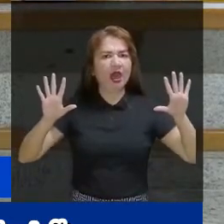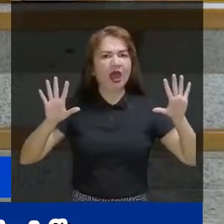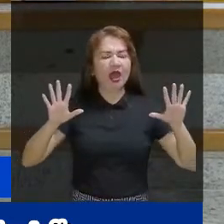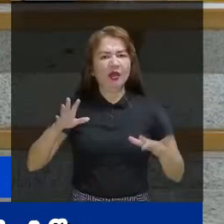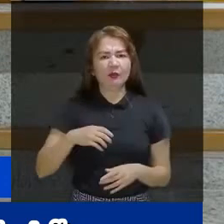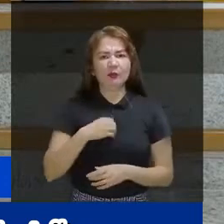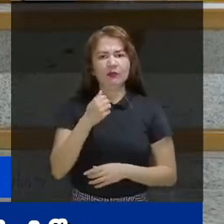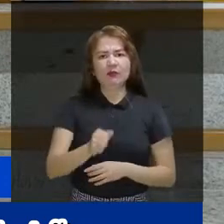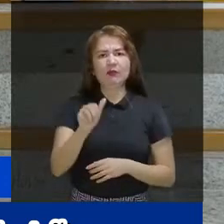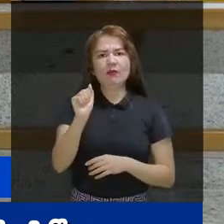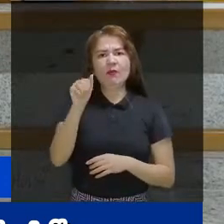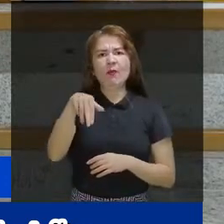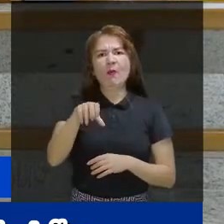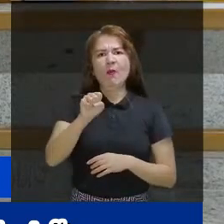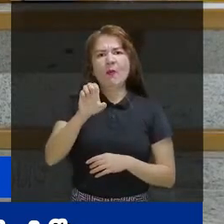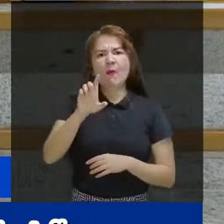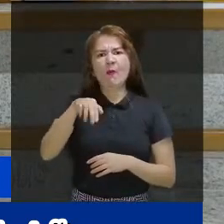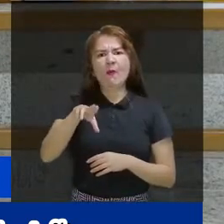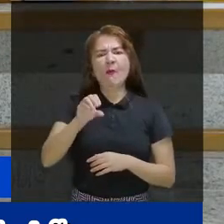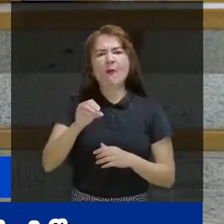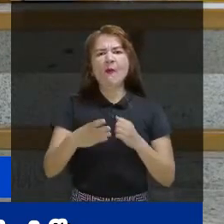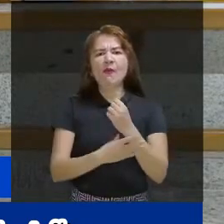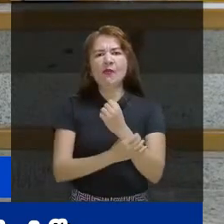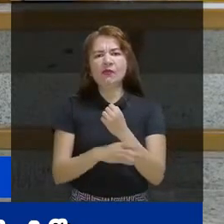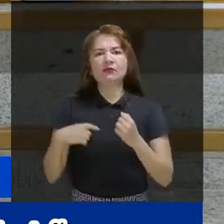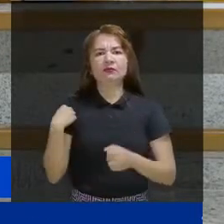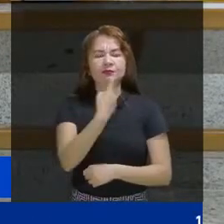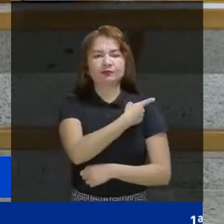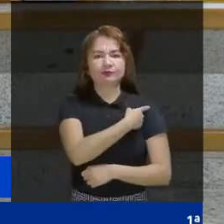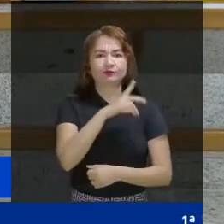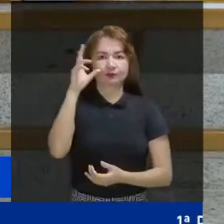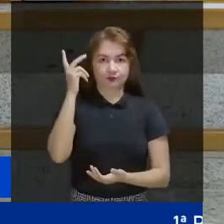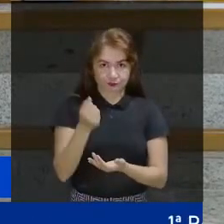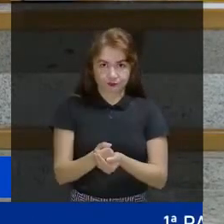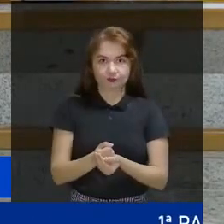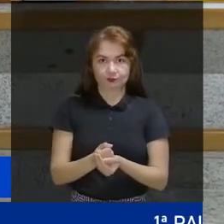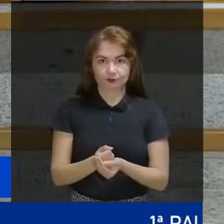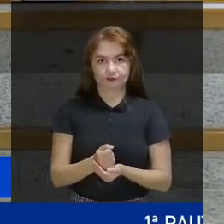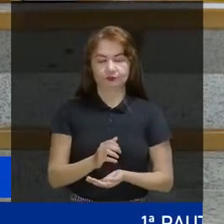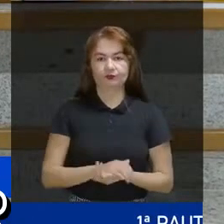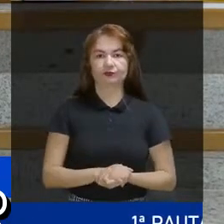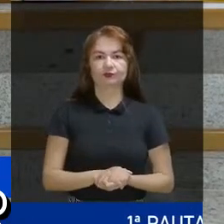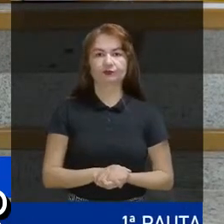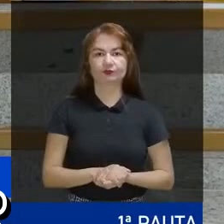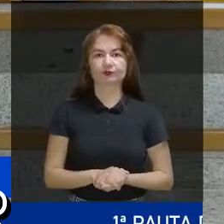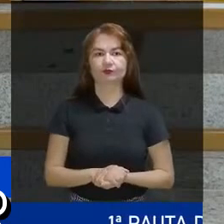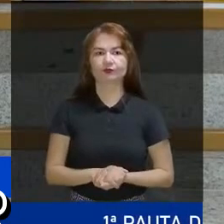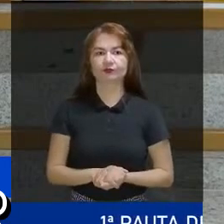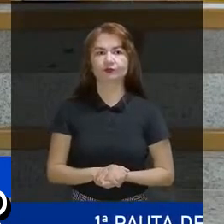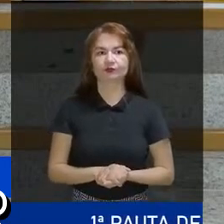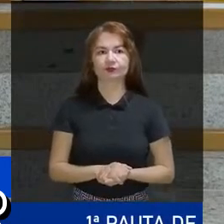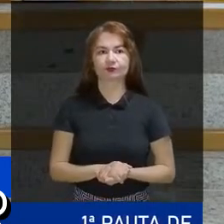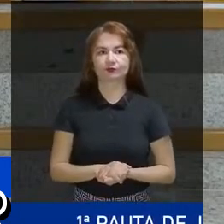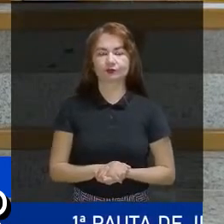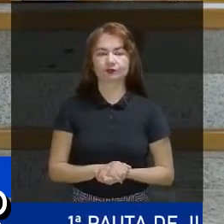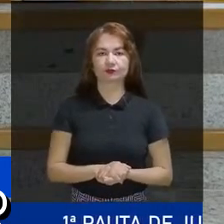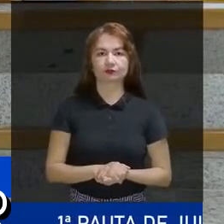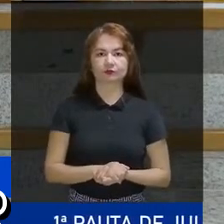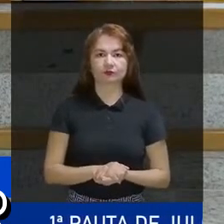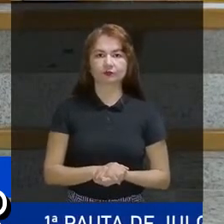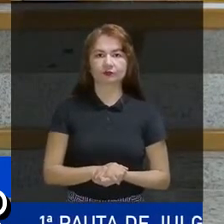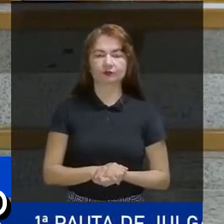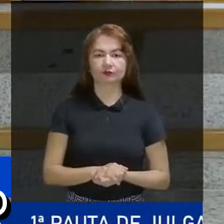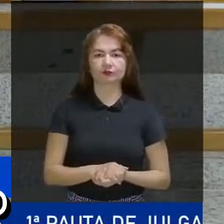Anselmo é manter a segurança jurídica das nossas decisões. Com a palavra, desembargador Porém, aqui, João Lage. pelo que